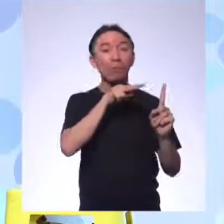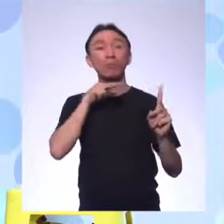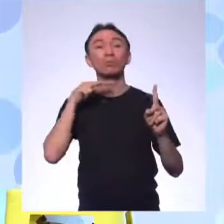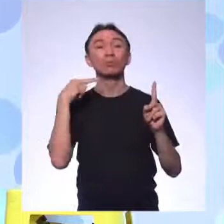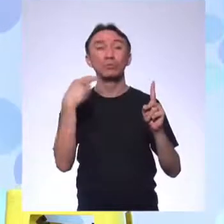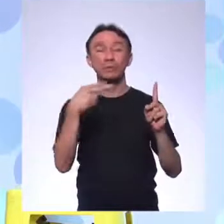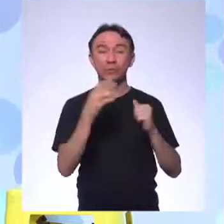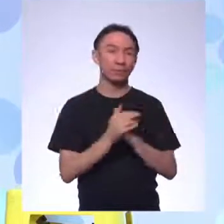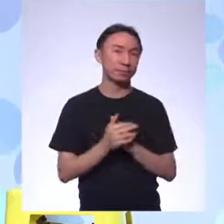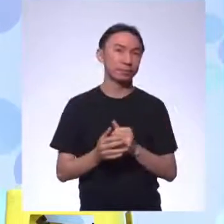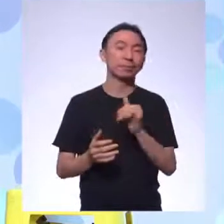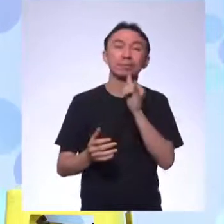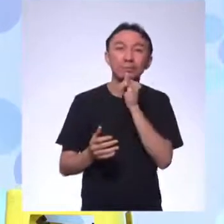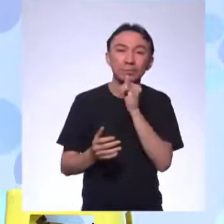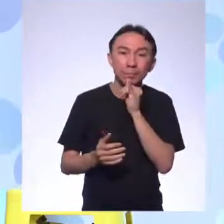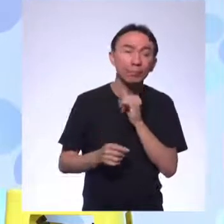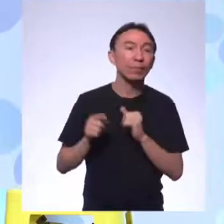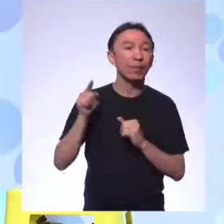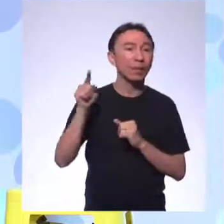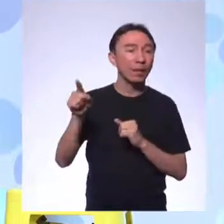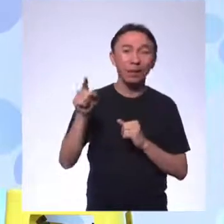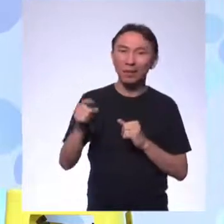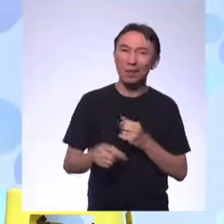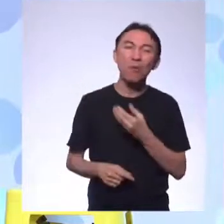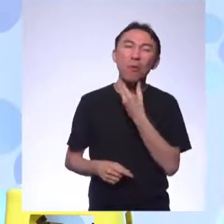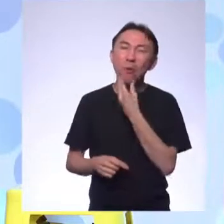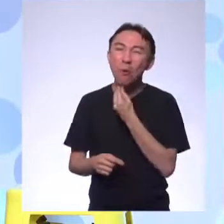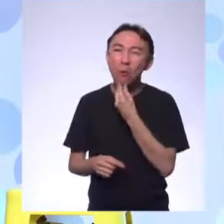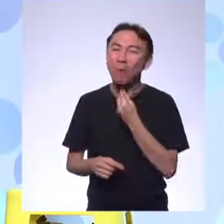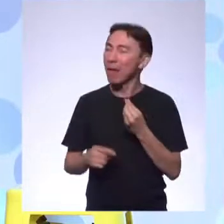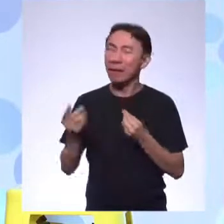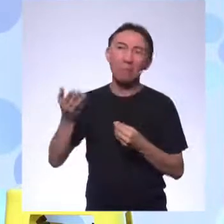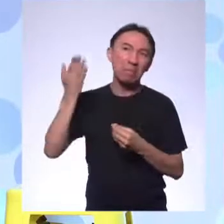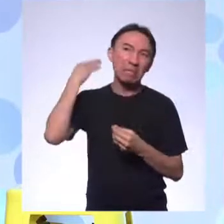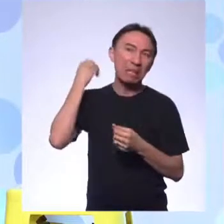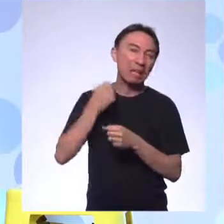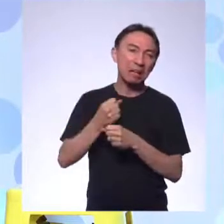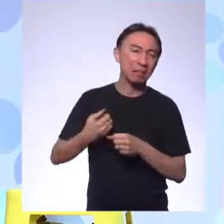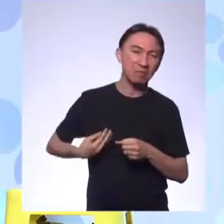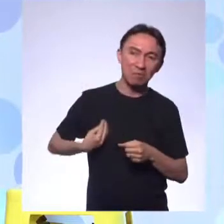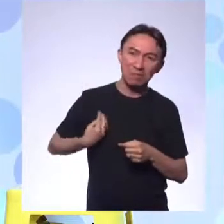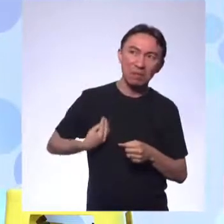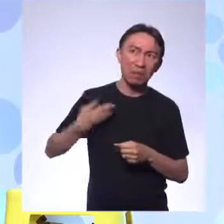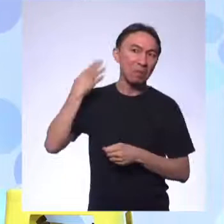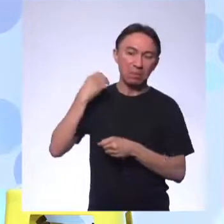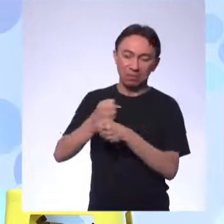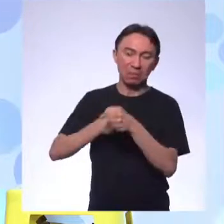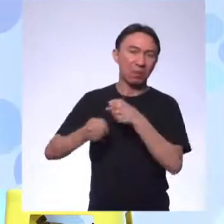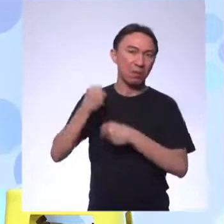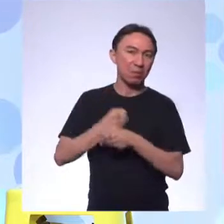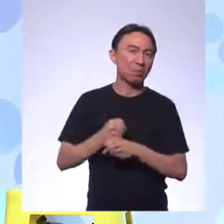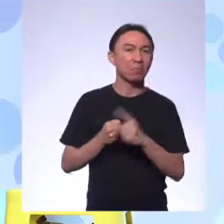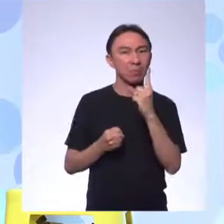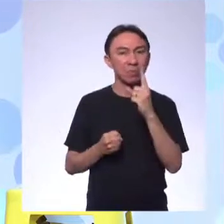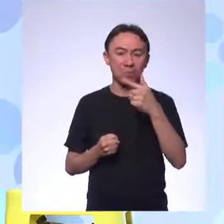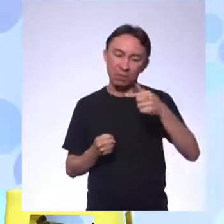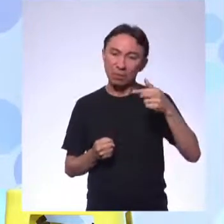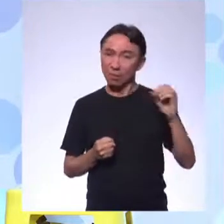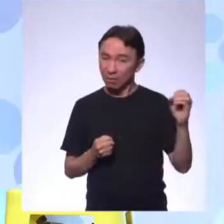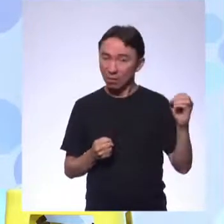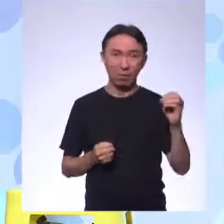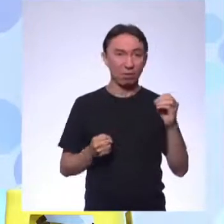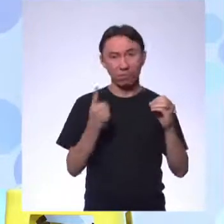conversar pessoalmente com um homem de 1700, com um homem de 1800, mas através da literatura eu leio o que ele pensava,